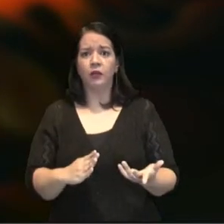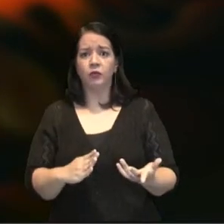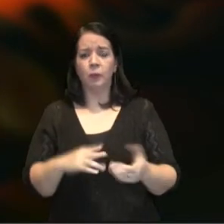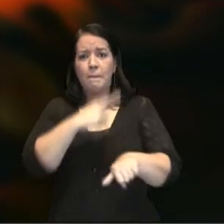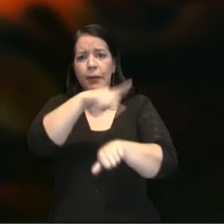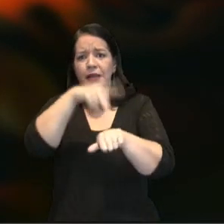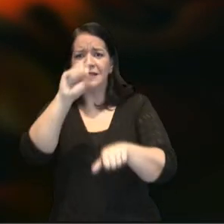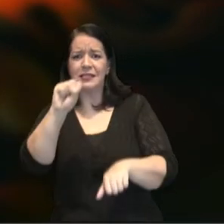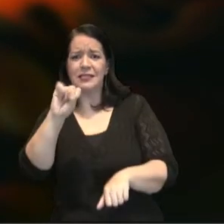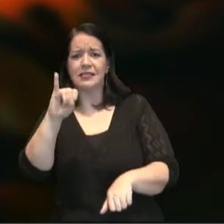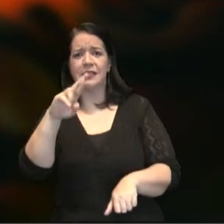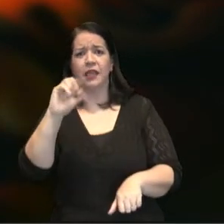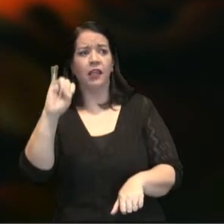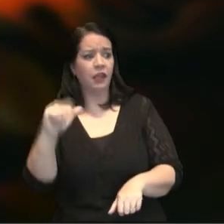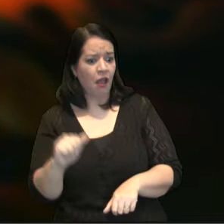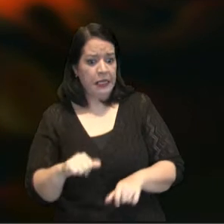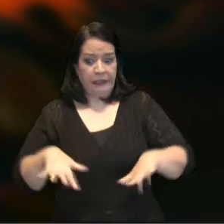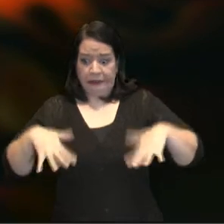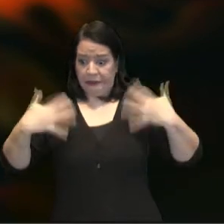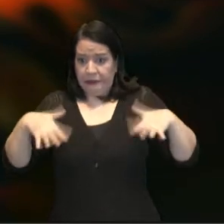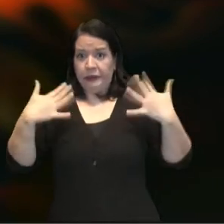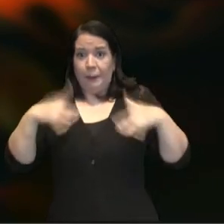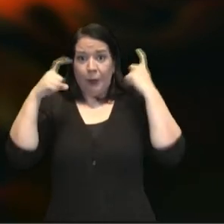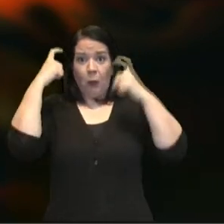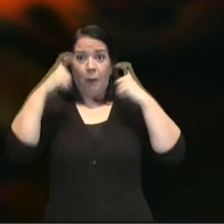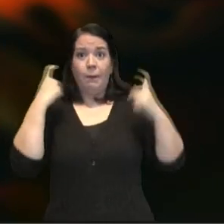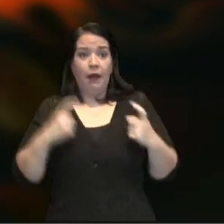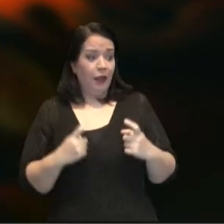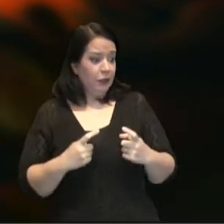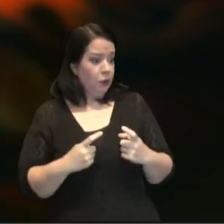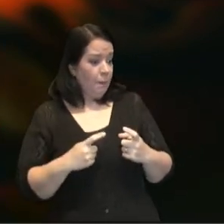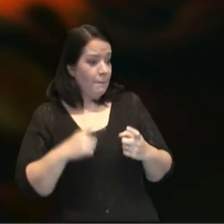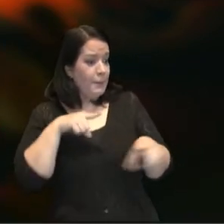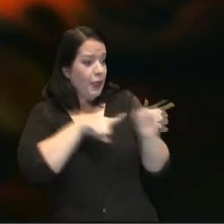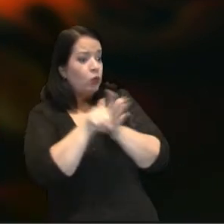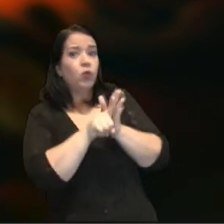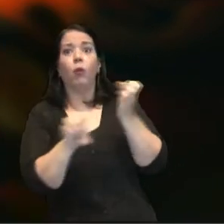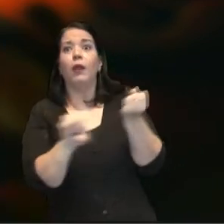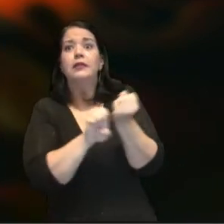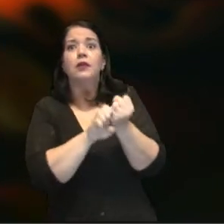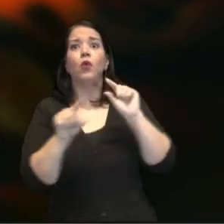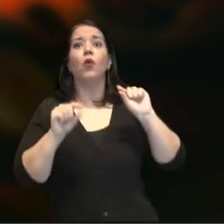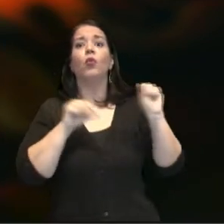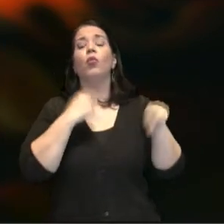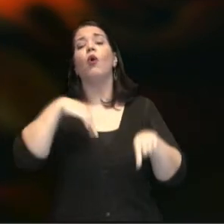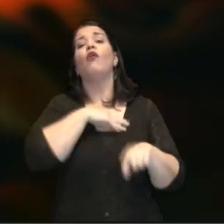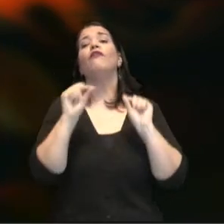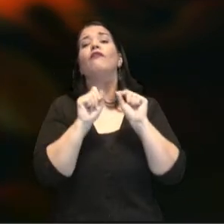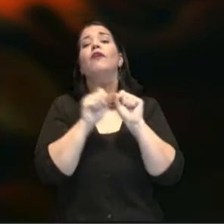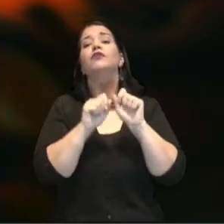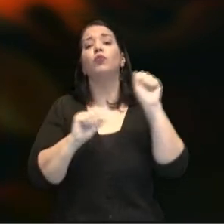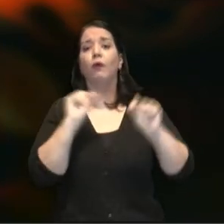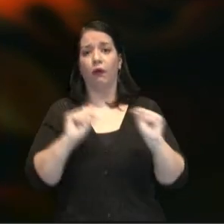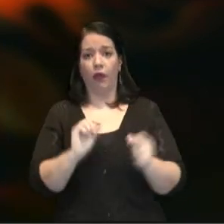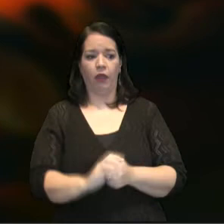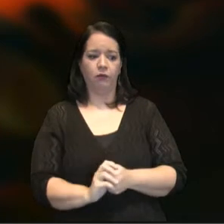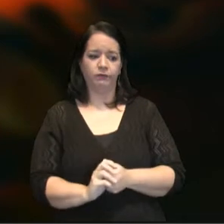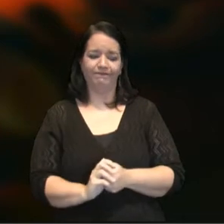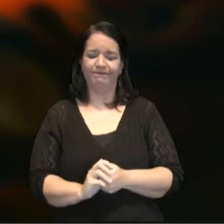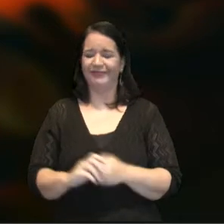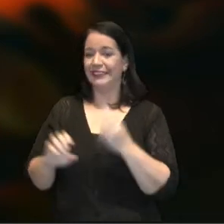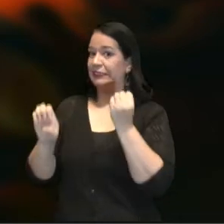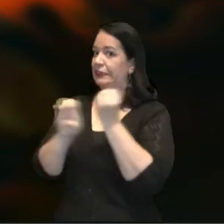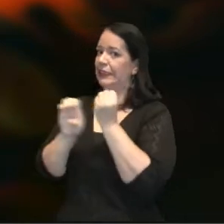respondeu: não temas, porque mais são os que estão conosco do que os que estão